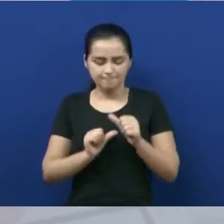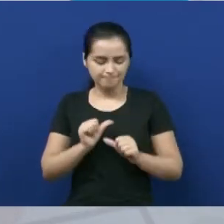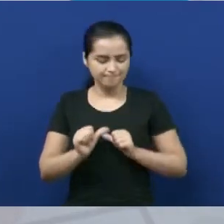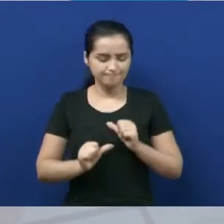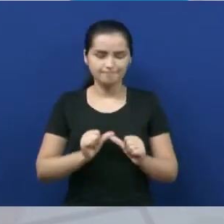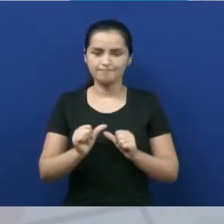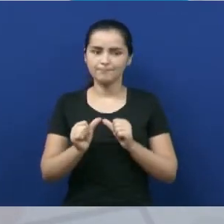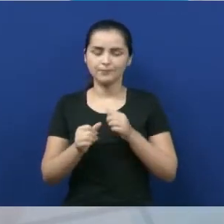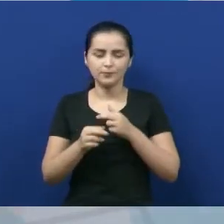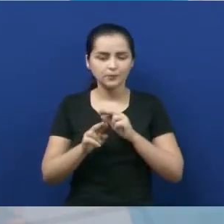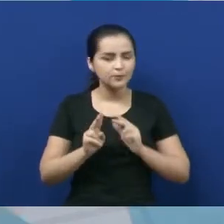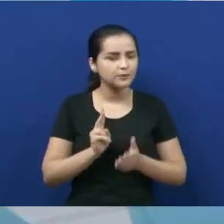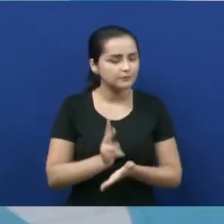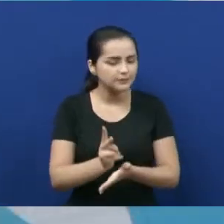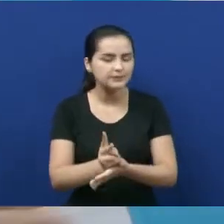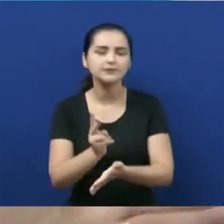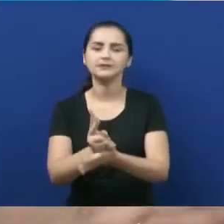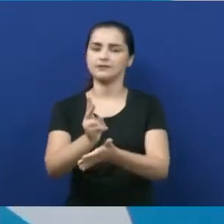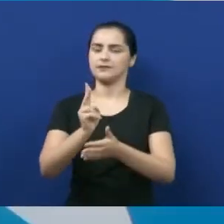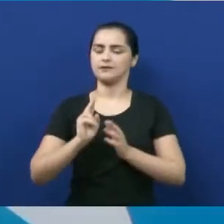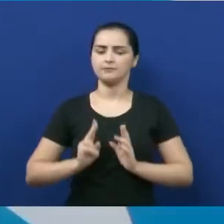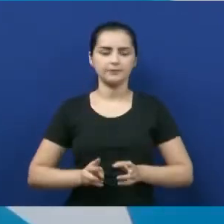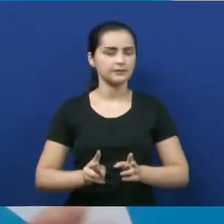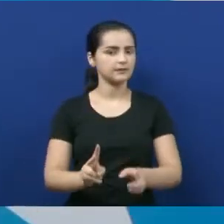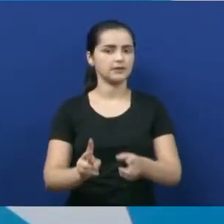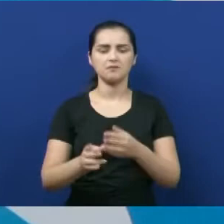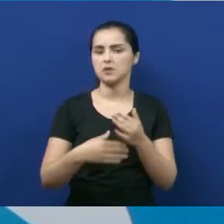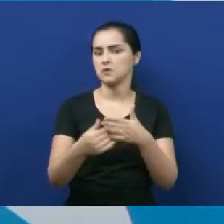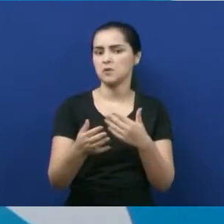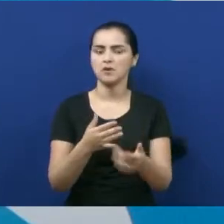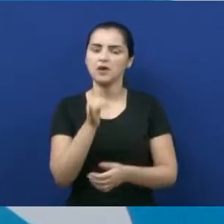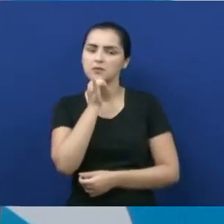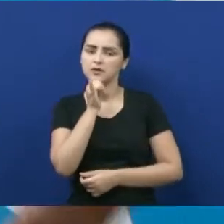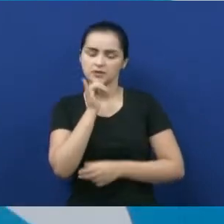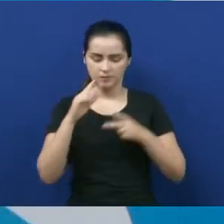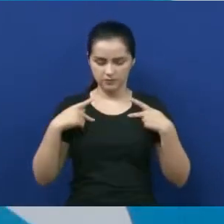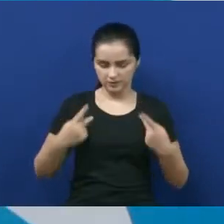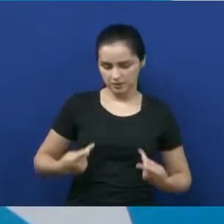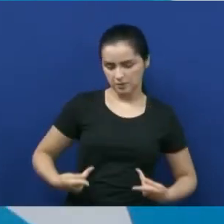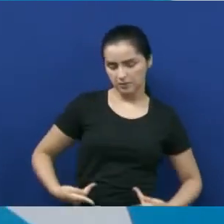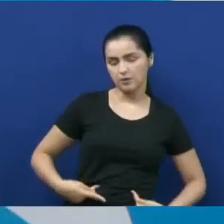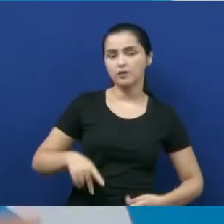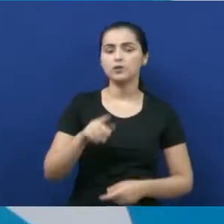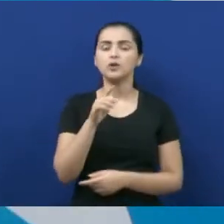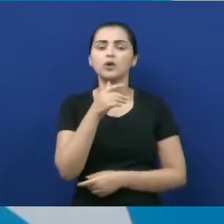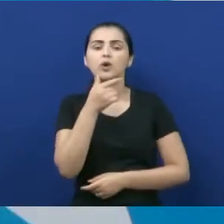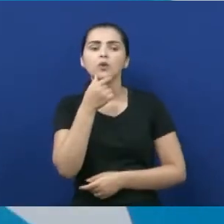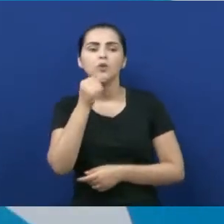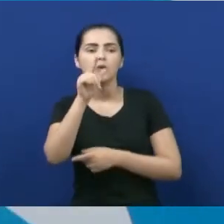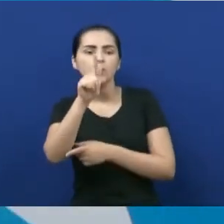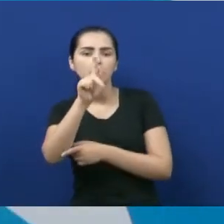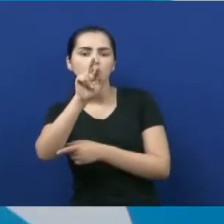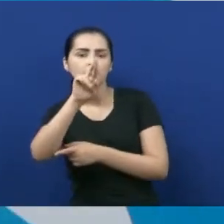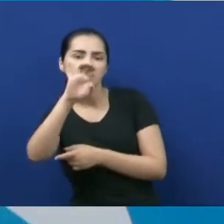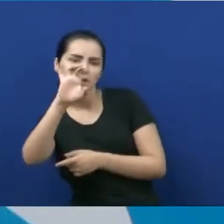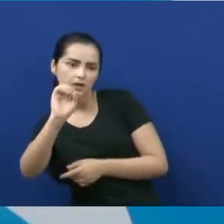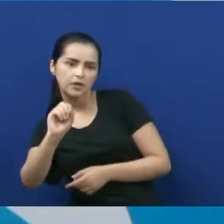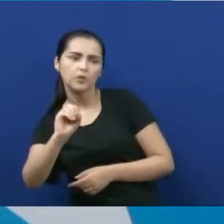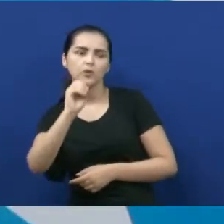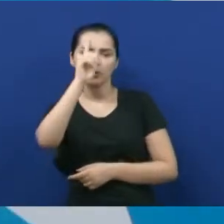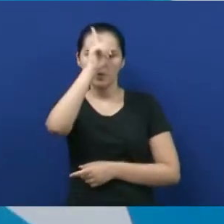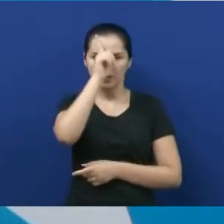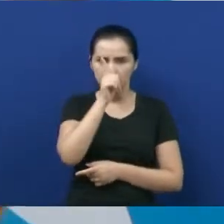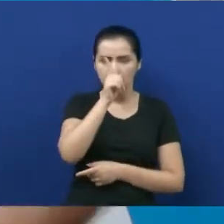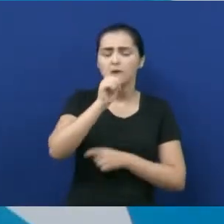muda que é constante qualquer objeto no caso ser humano para os gregos o que que era Universal